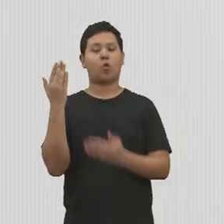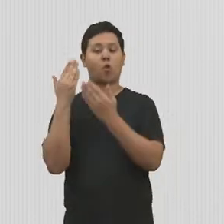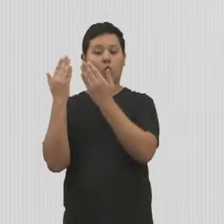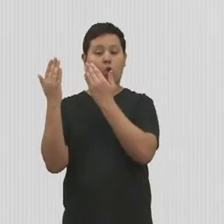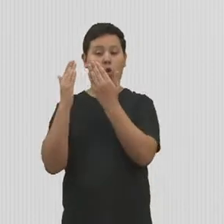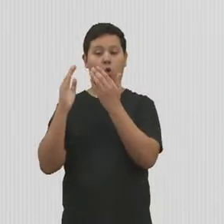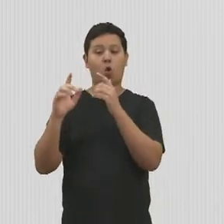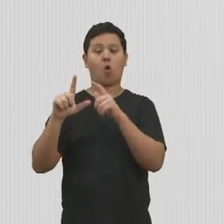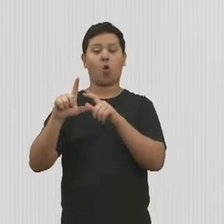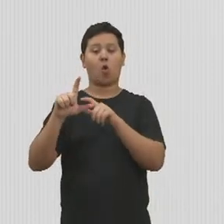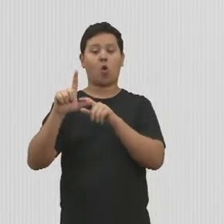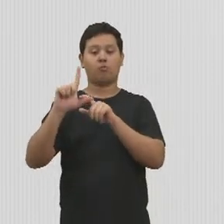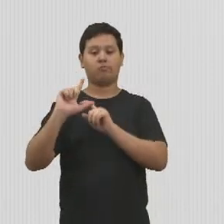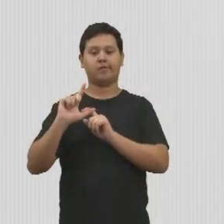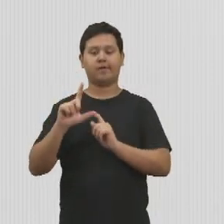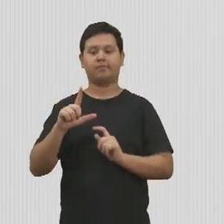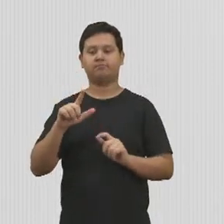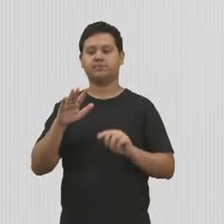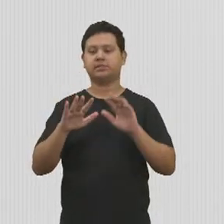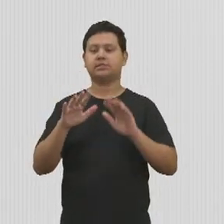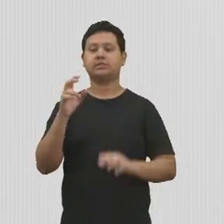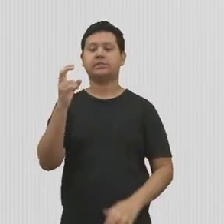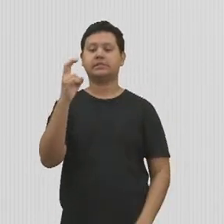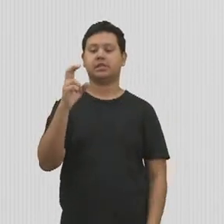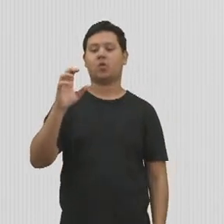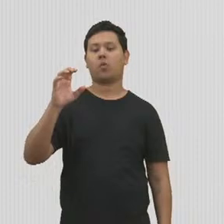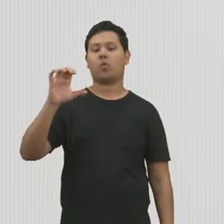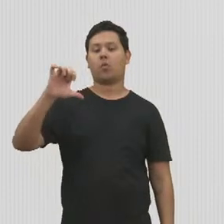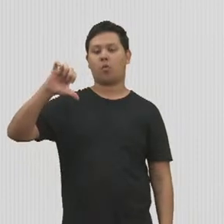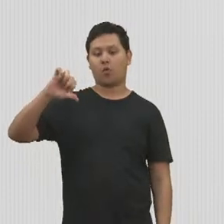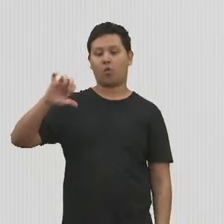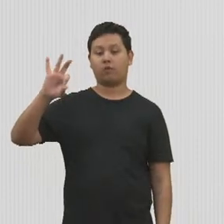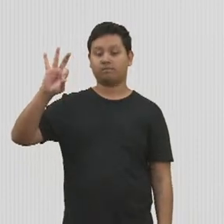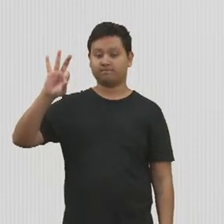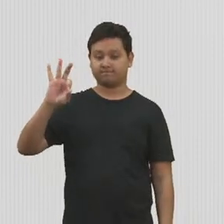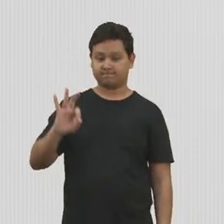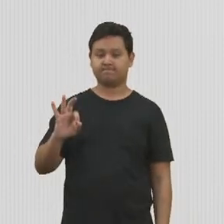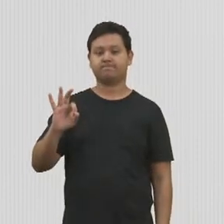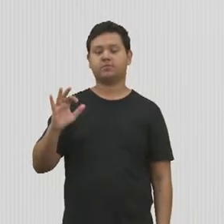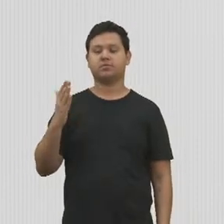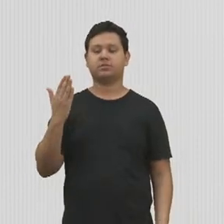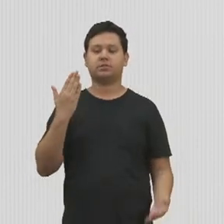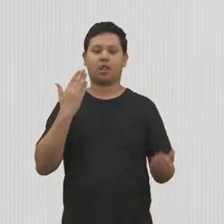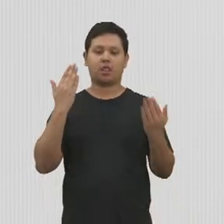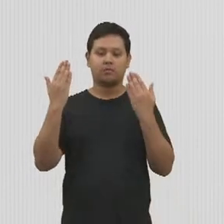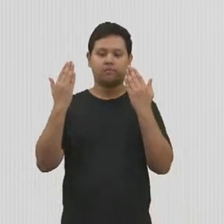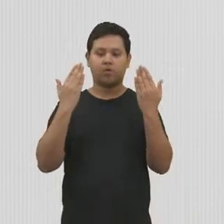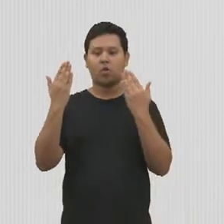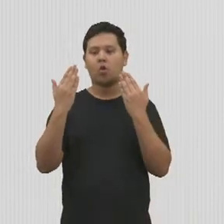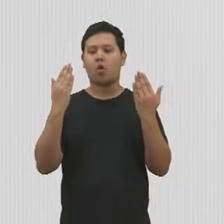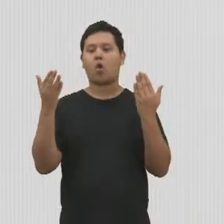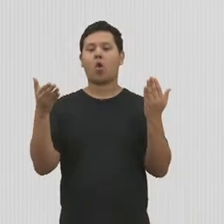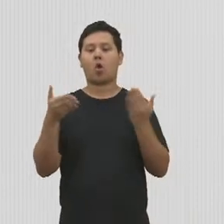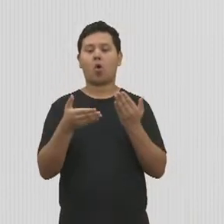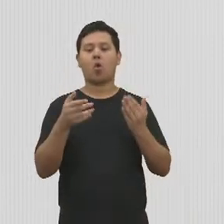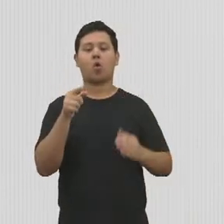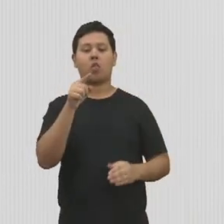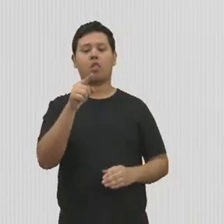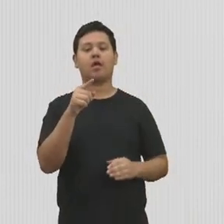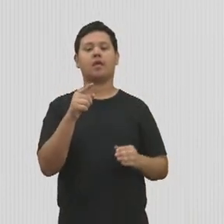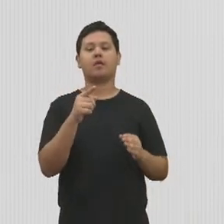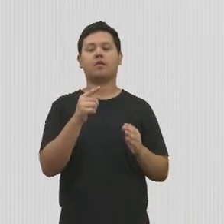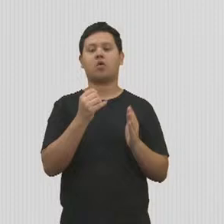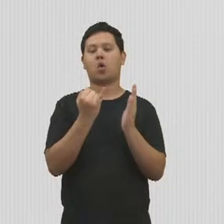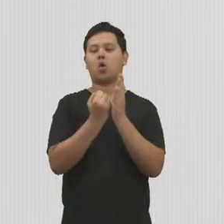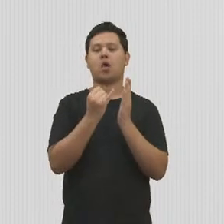chega no patamar de 59% da receita corrente líquida. O limite hoje da LRF é 120%,